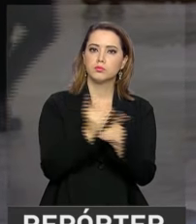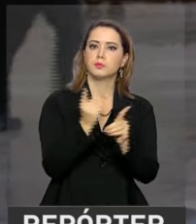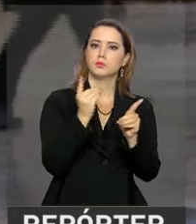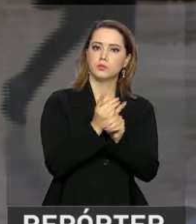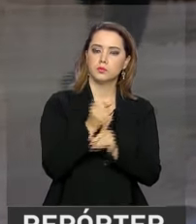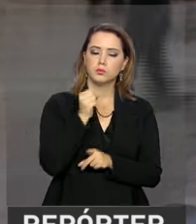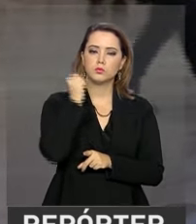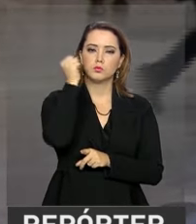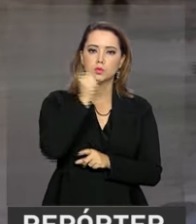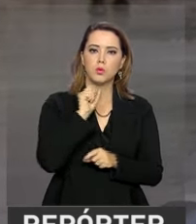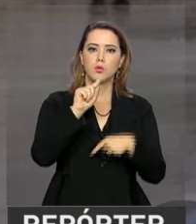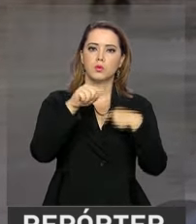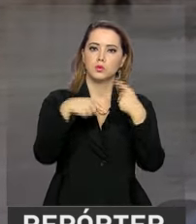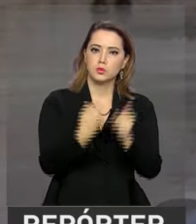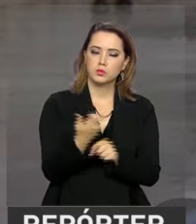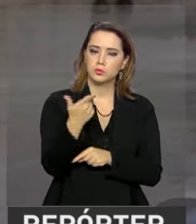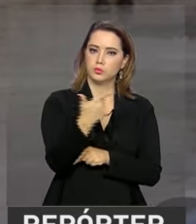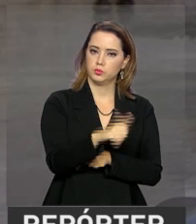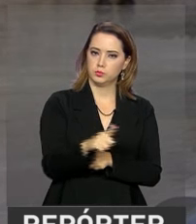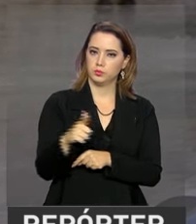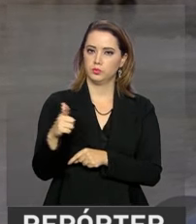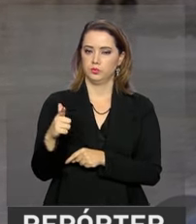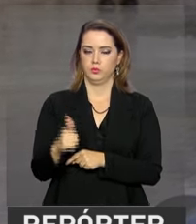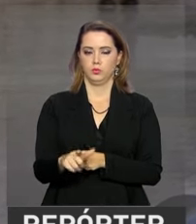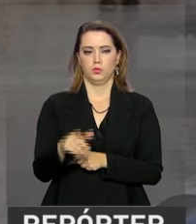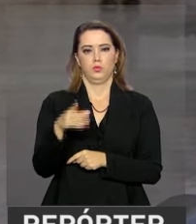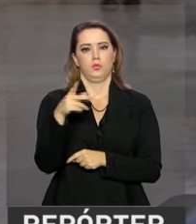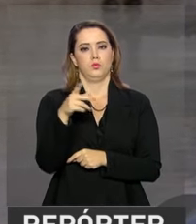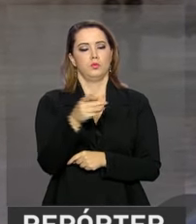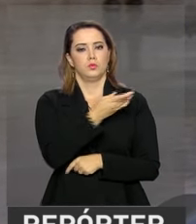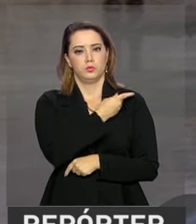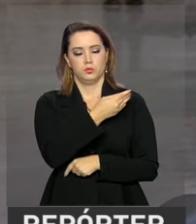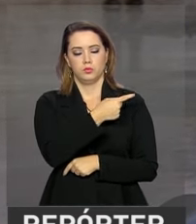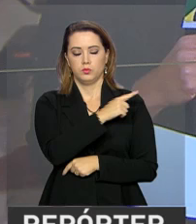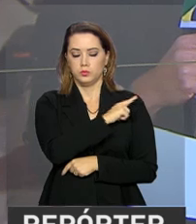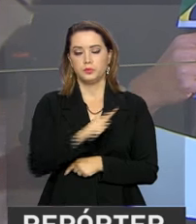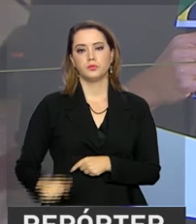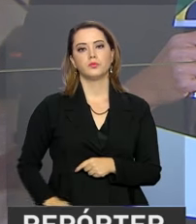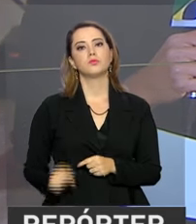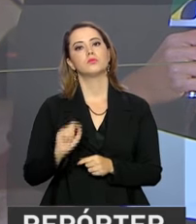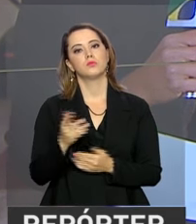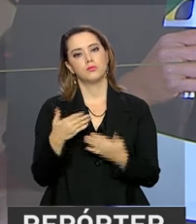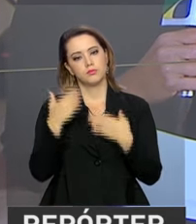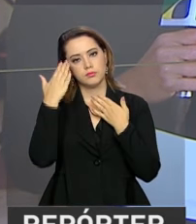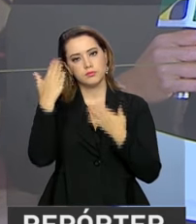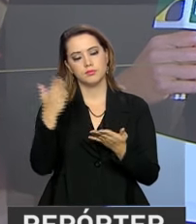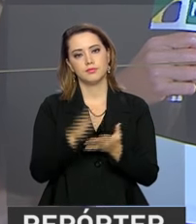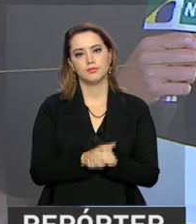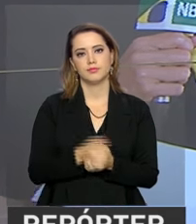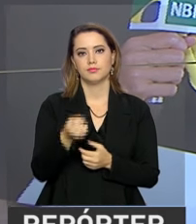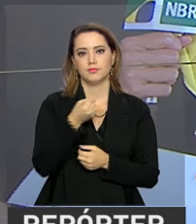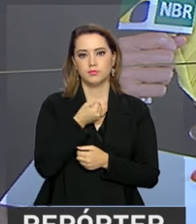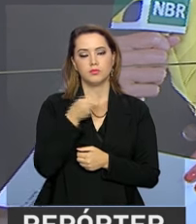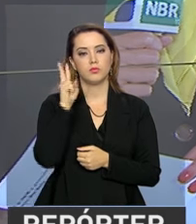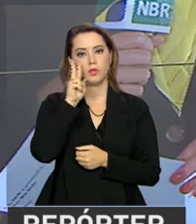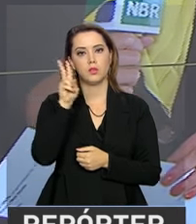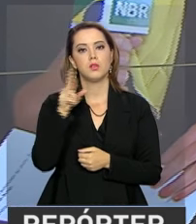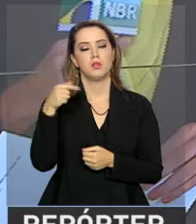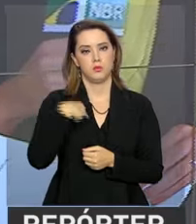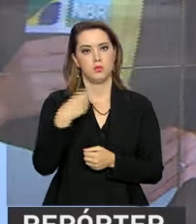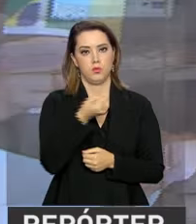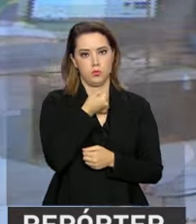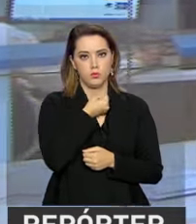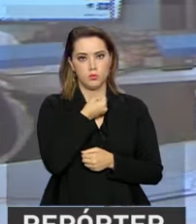16:30 o governador do Estado do Paraná Beto Richa Daniele Obrigada Paulo pelas suas informações Lembrando que a TVN BR